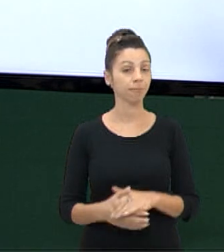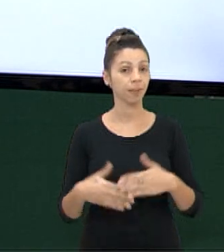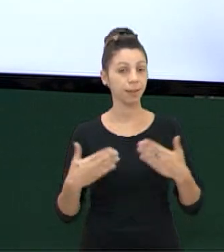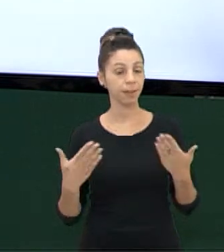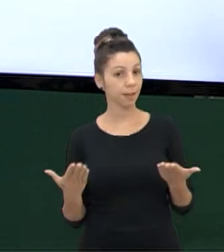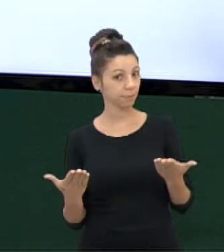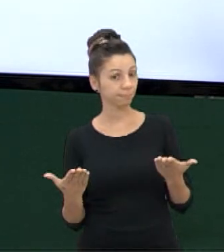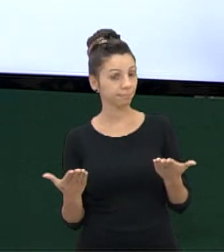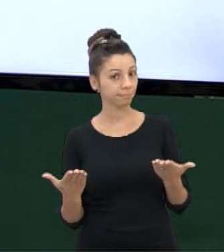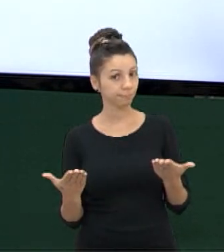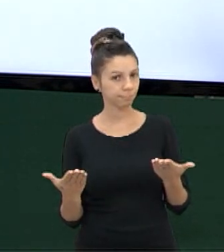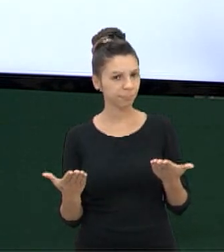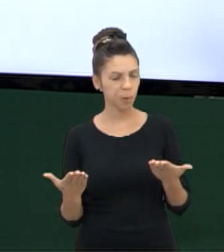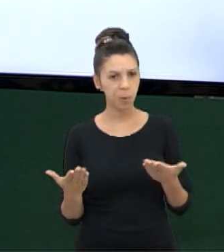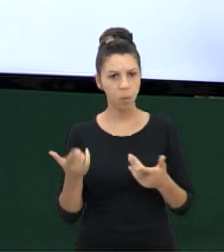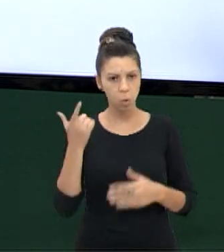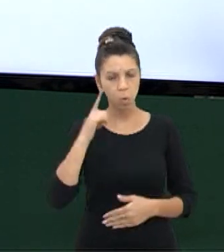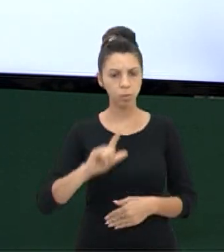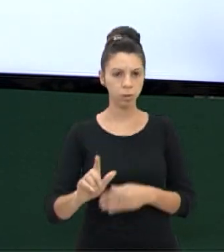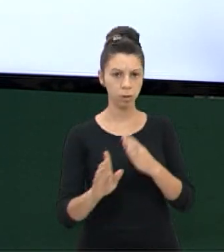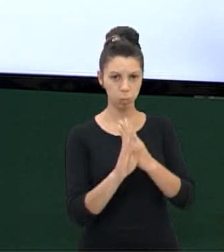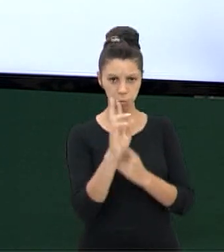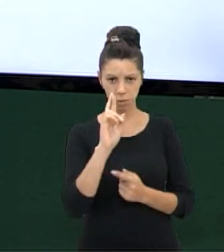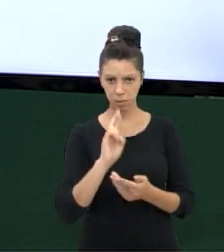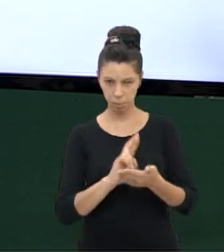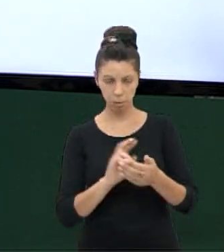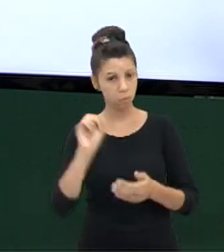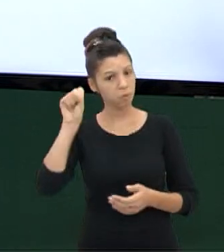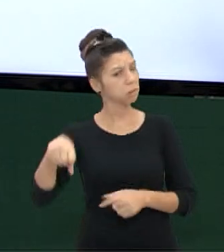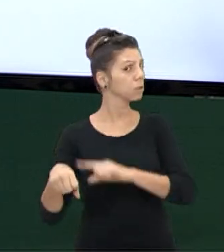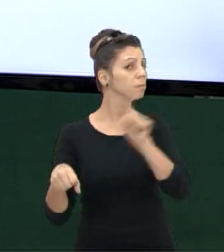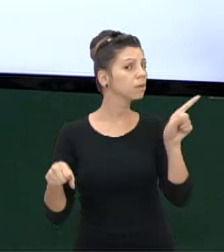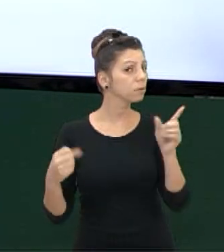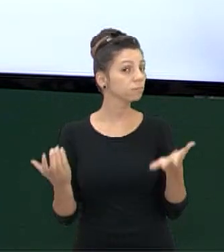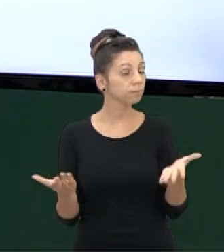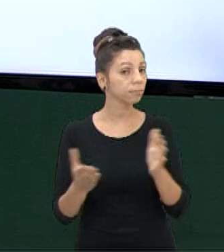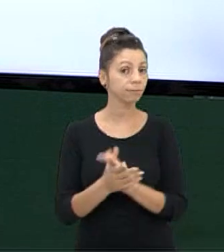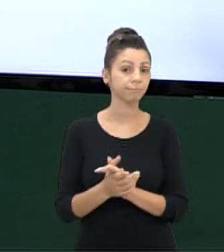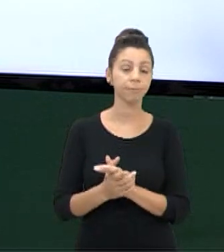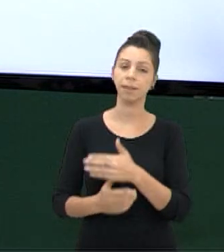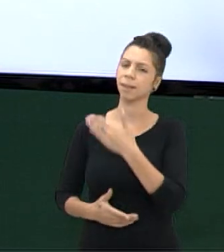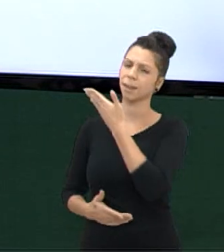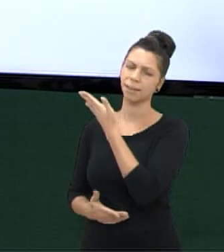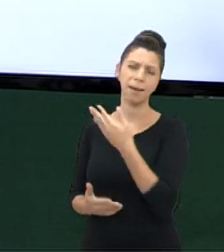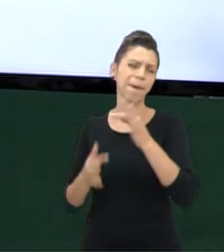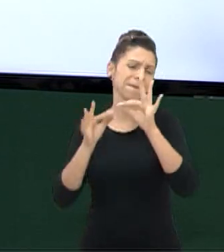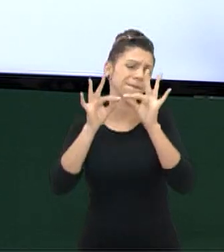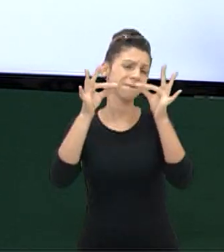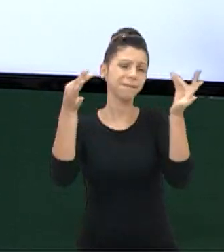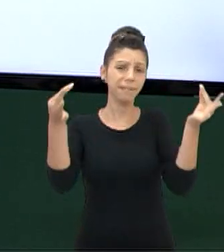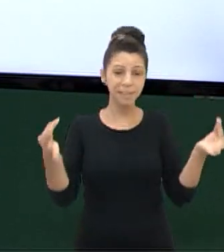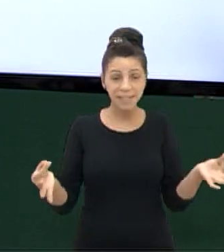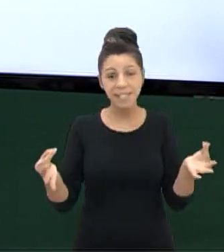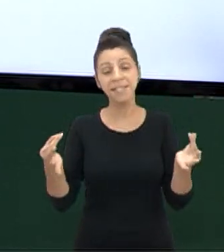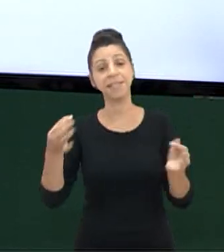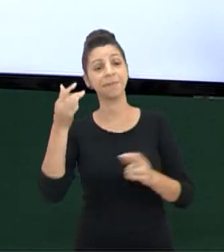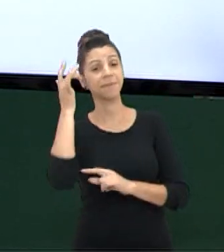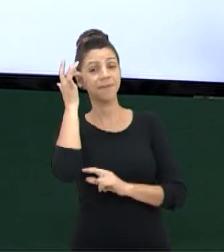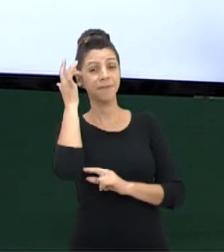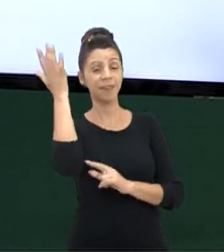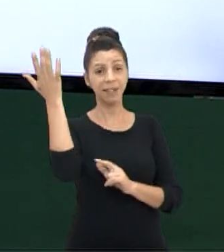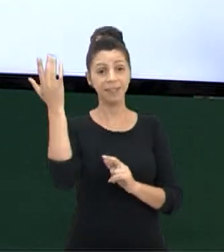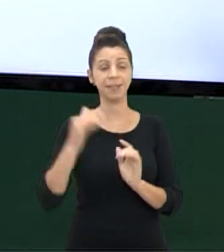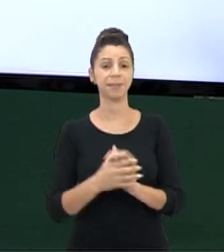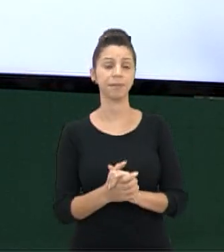E aí, meus queridos, conseguiram fazer? Sim ou não? Esse é muito simples, bem fácil. Nós temos os